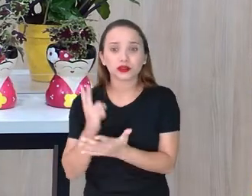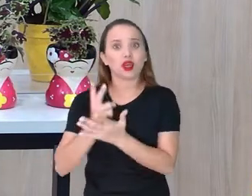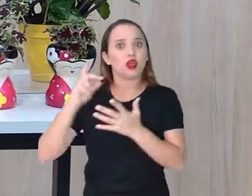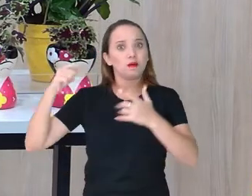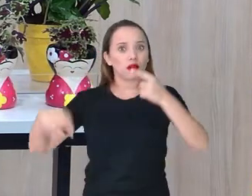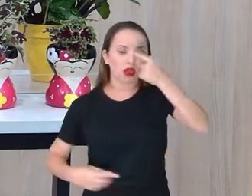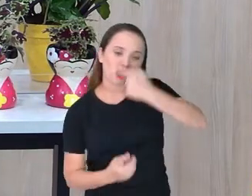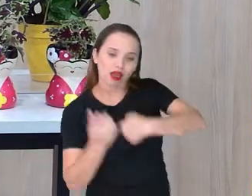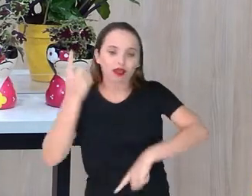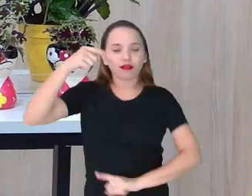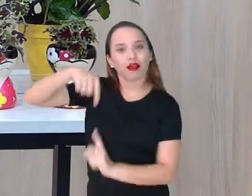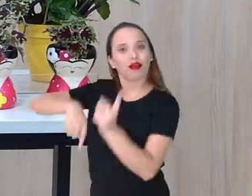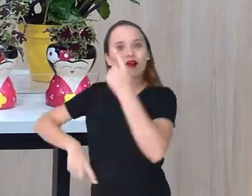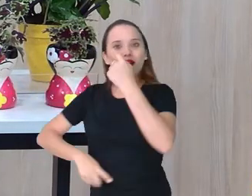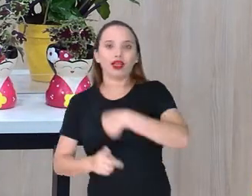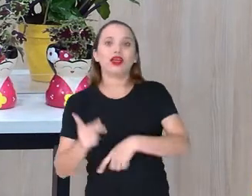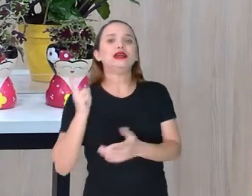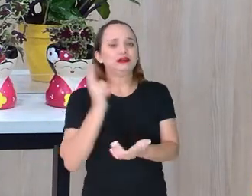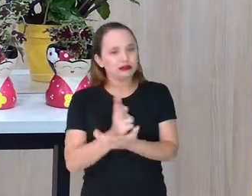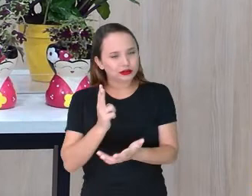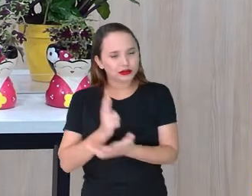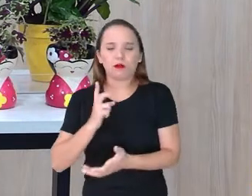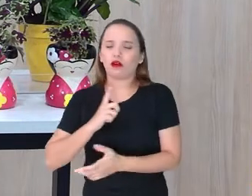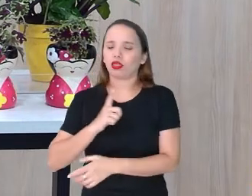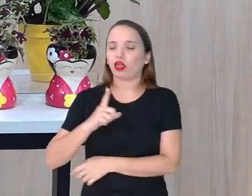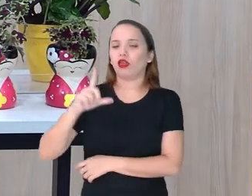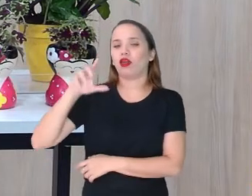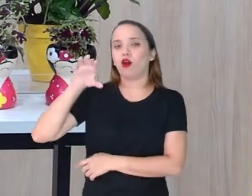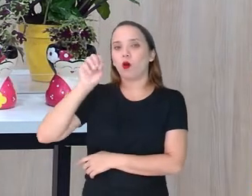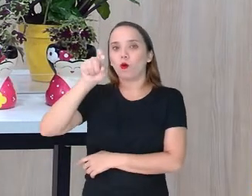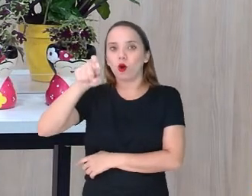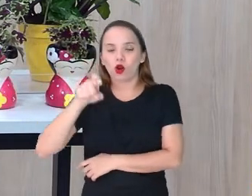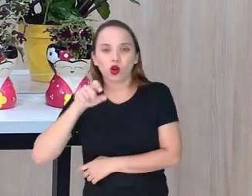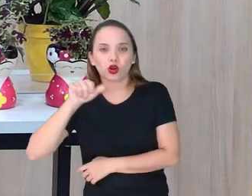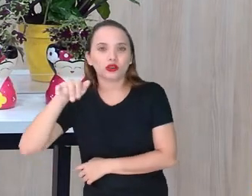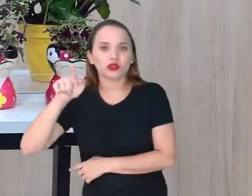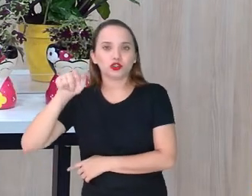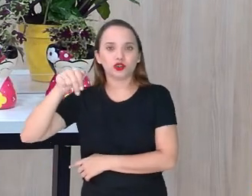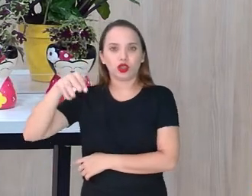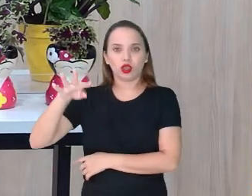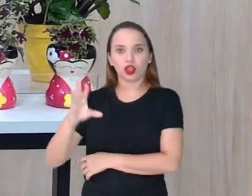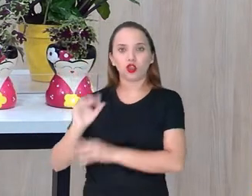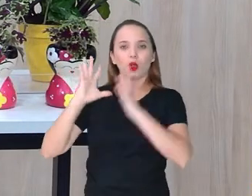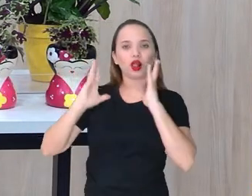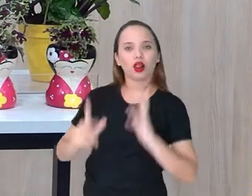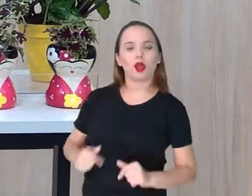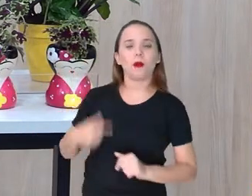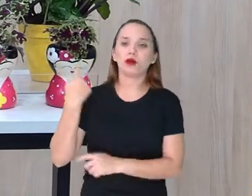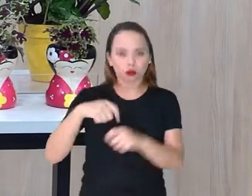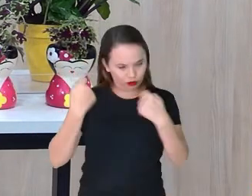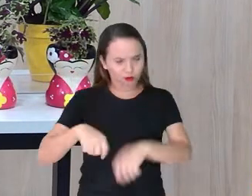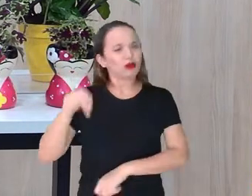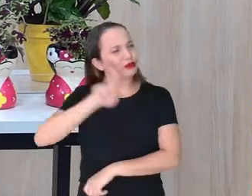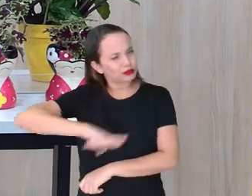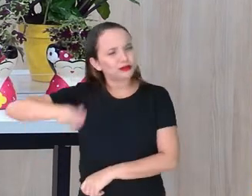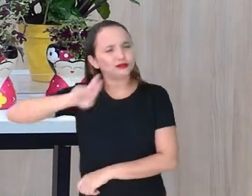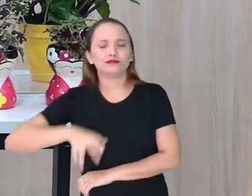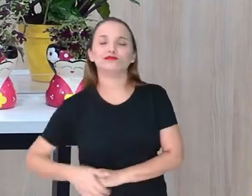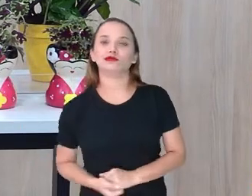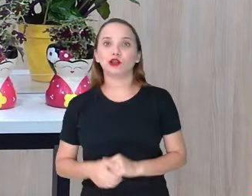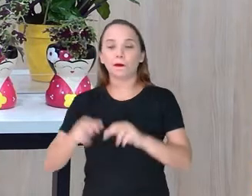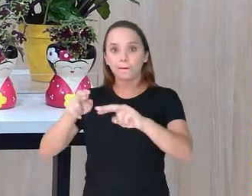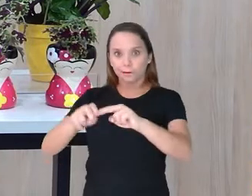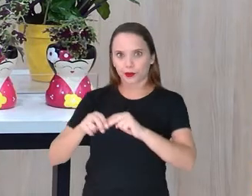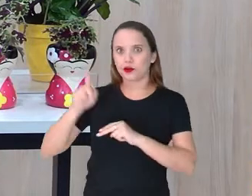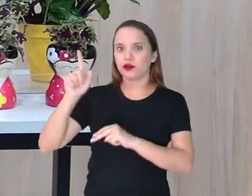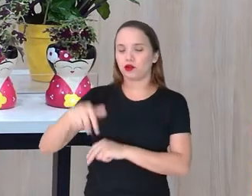o ambiente o oxigênio que nós precisamos para a nossa respiração também. Então, eles são seres